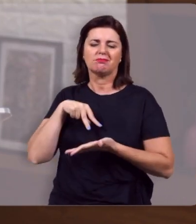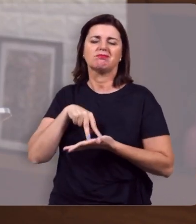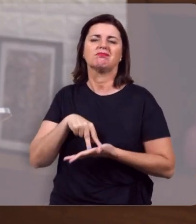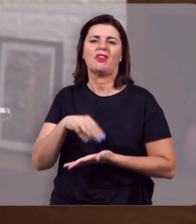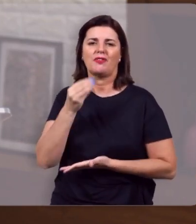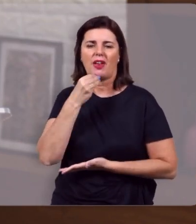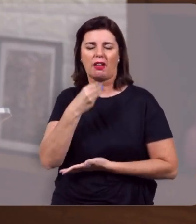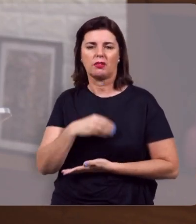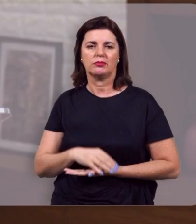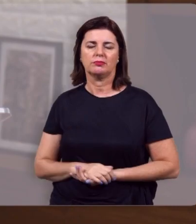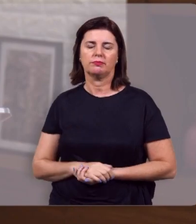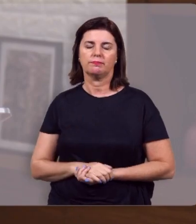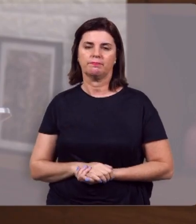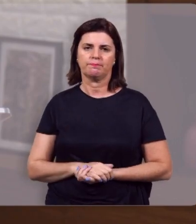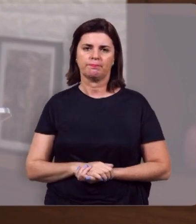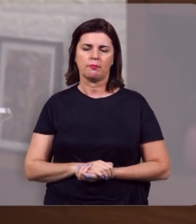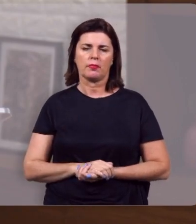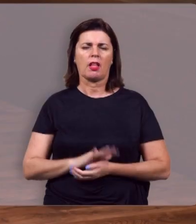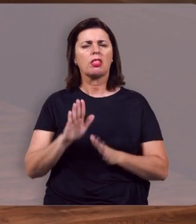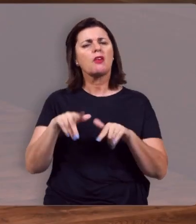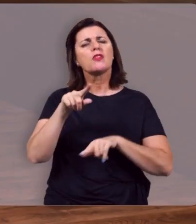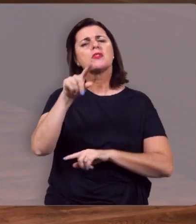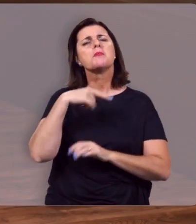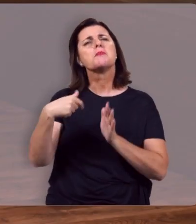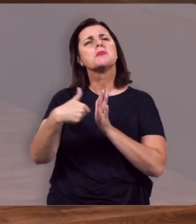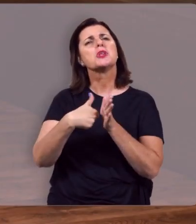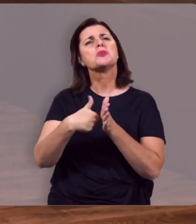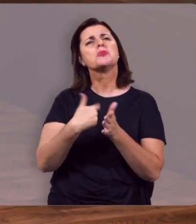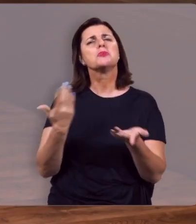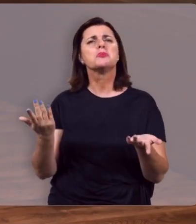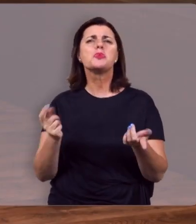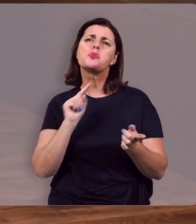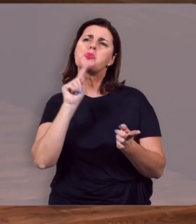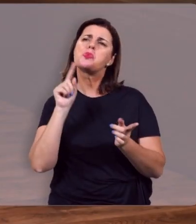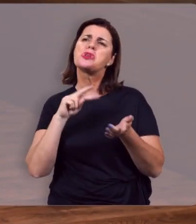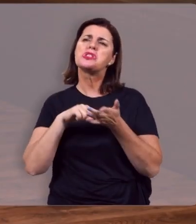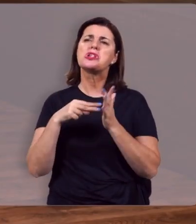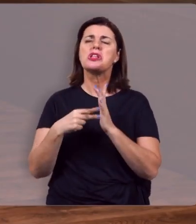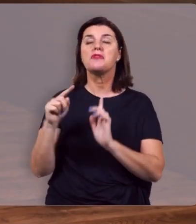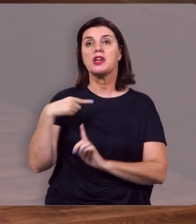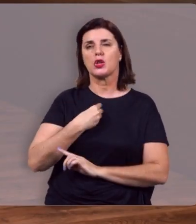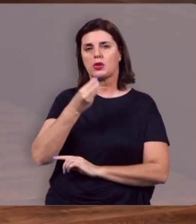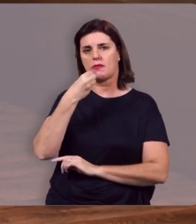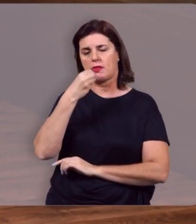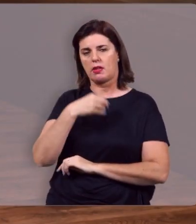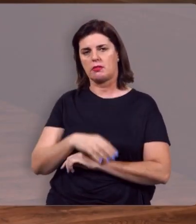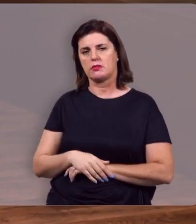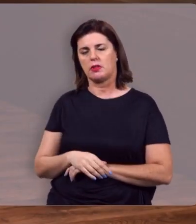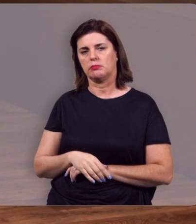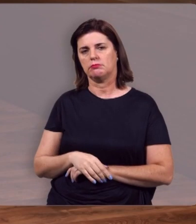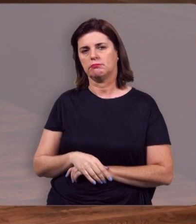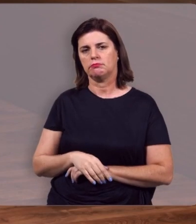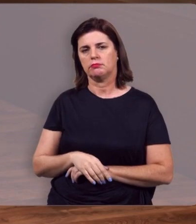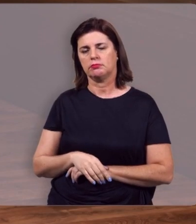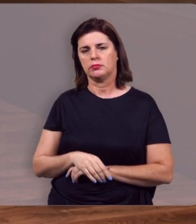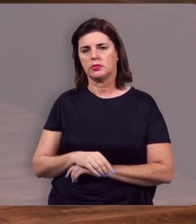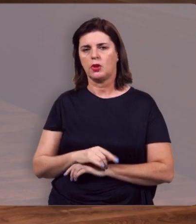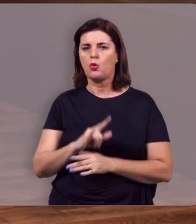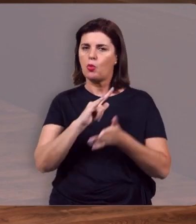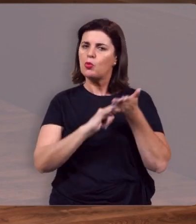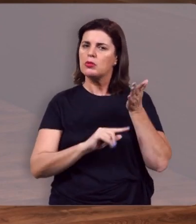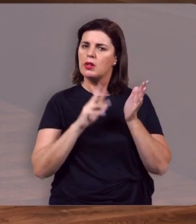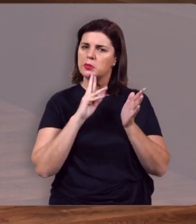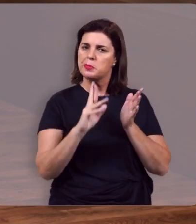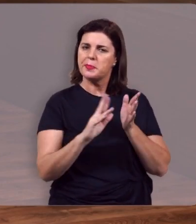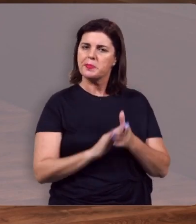em nossa fraqueza. Talvez você pergunte: no que consiste a nossa fraqueza? E o